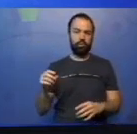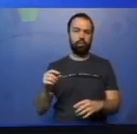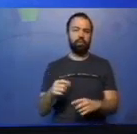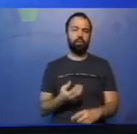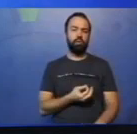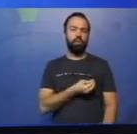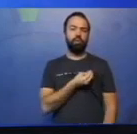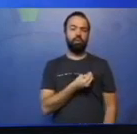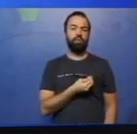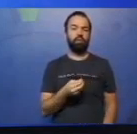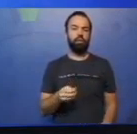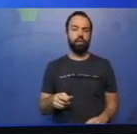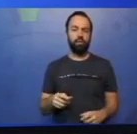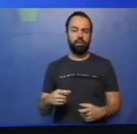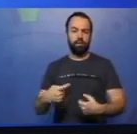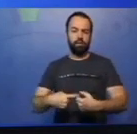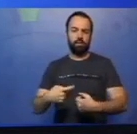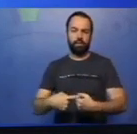urbanas.